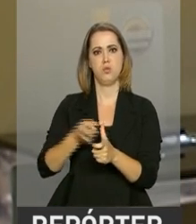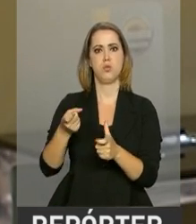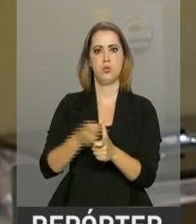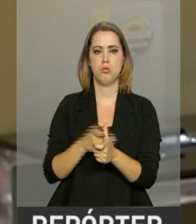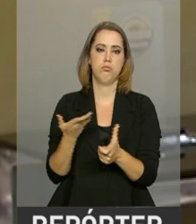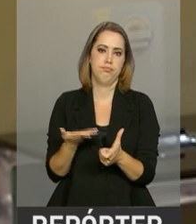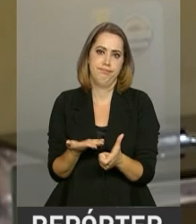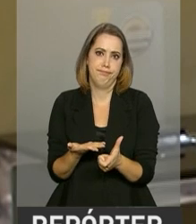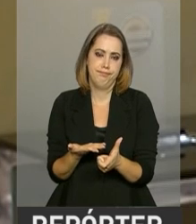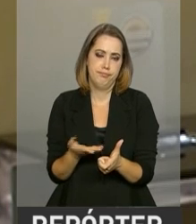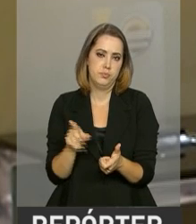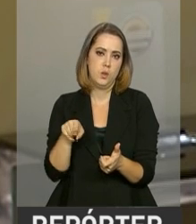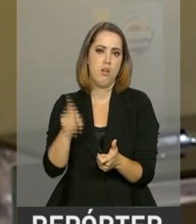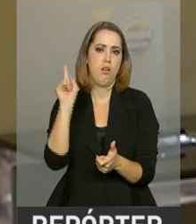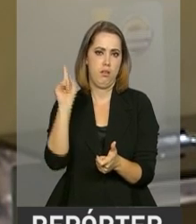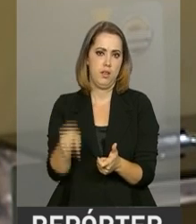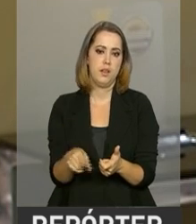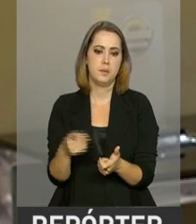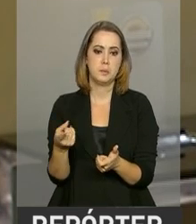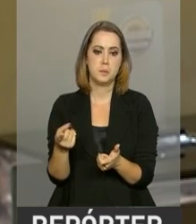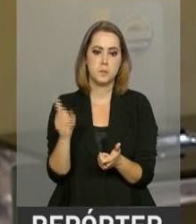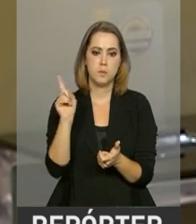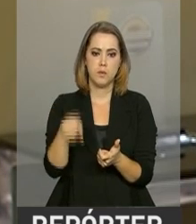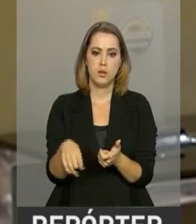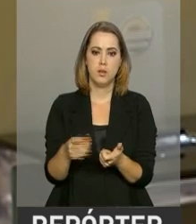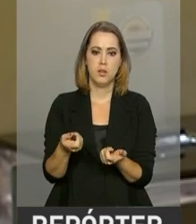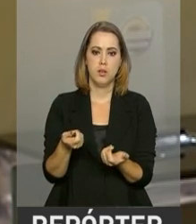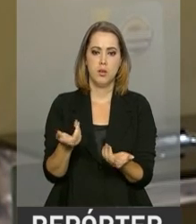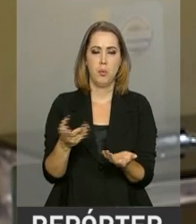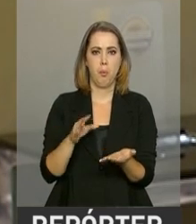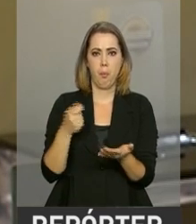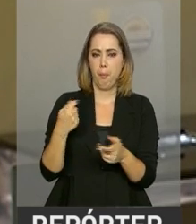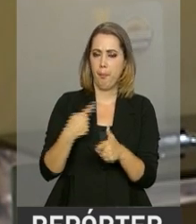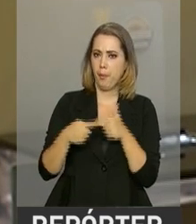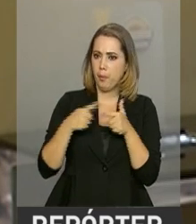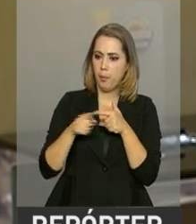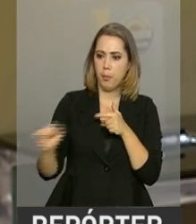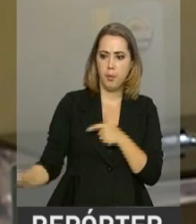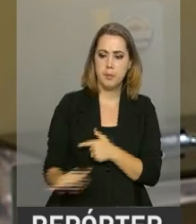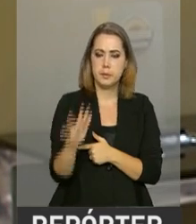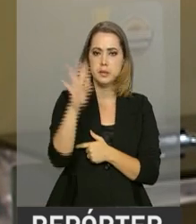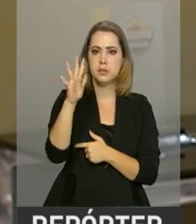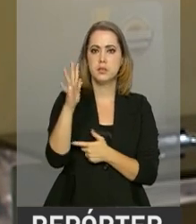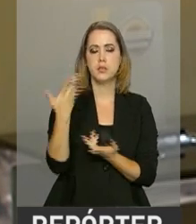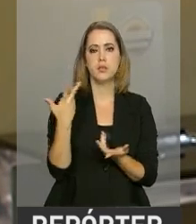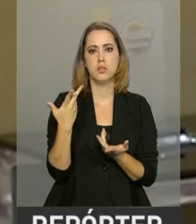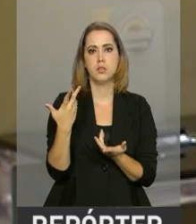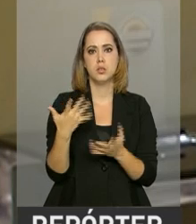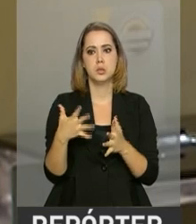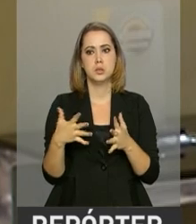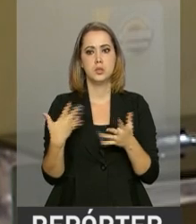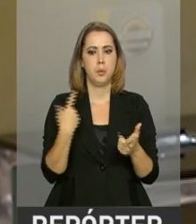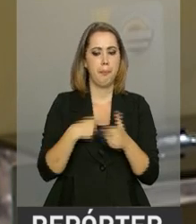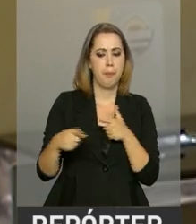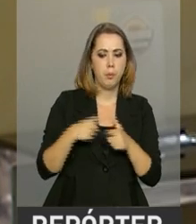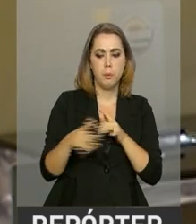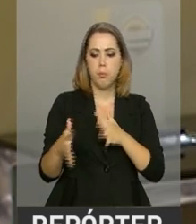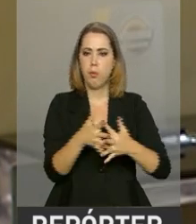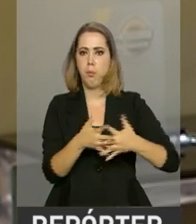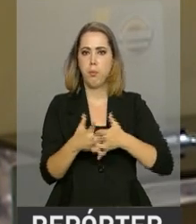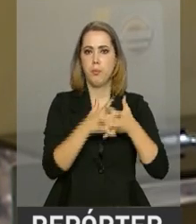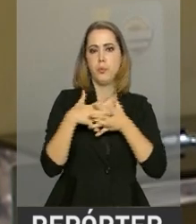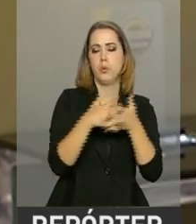atualmente Isso é uma fonte de pressão inflacionária inequívoca e de descontrole da situação econômica